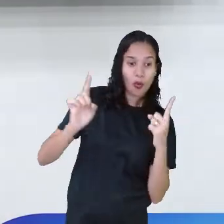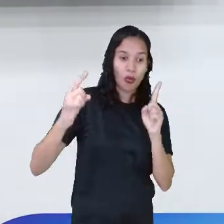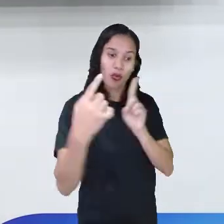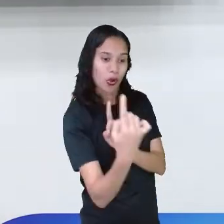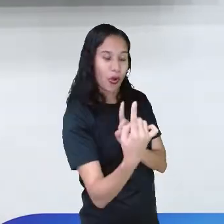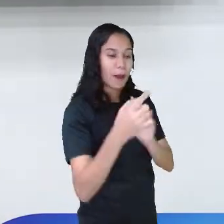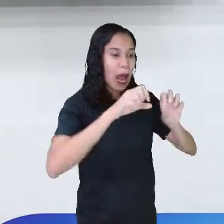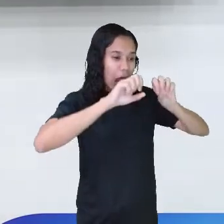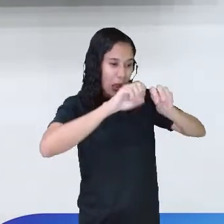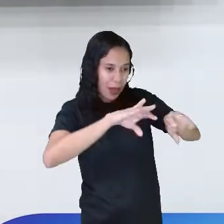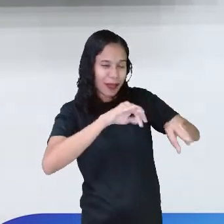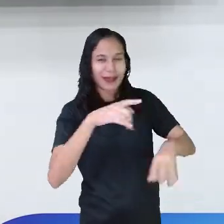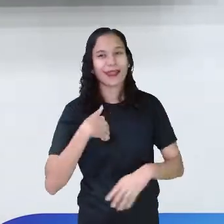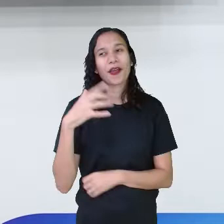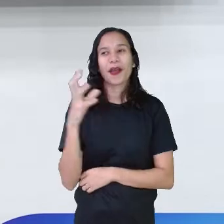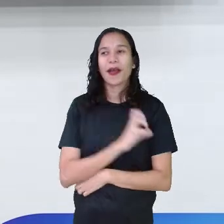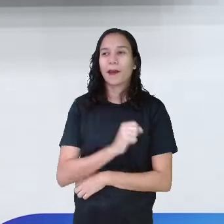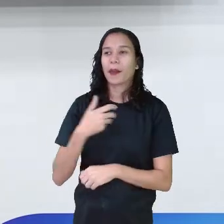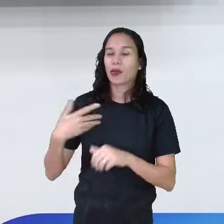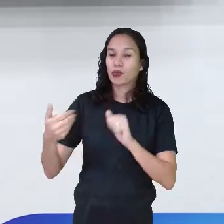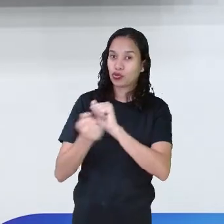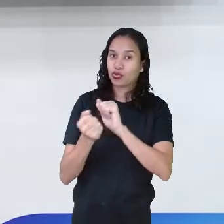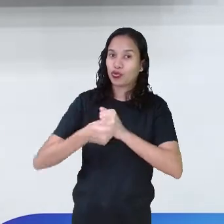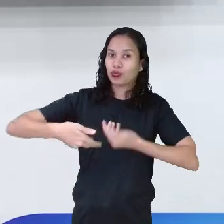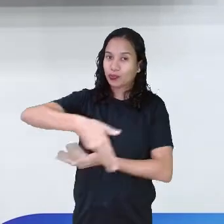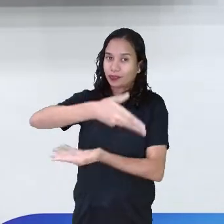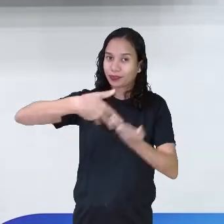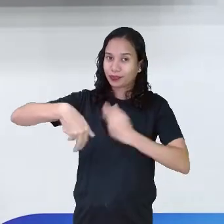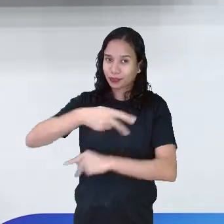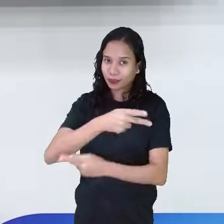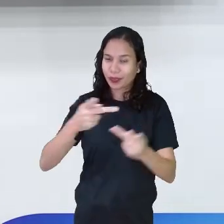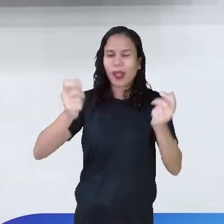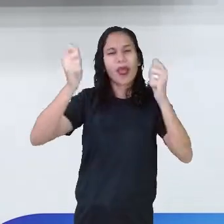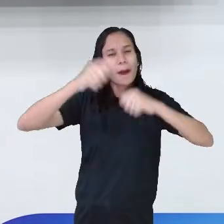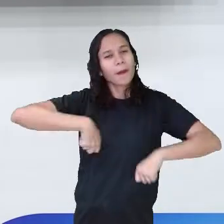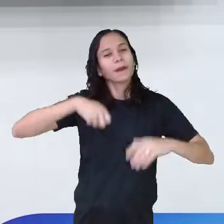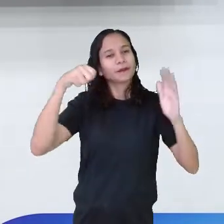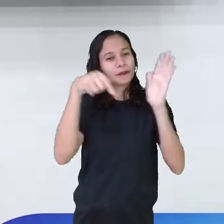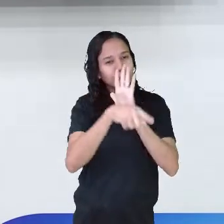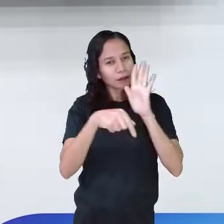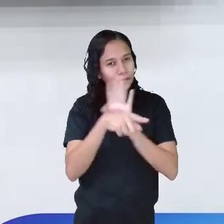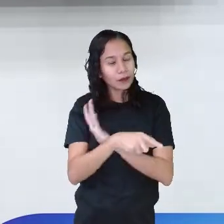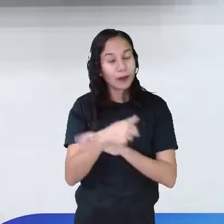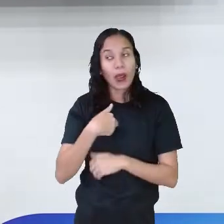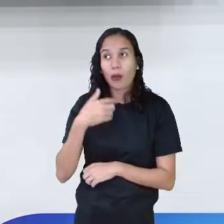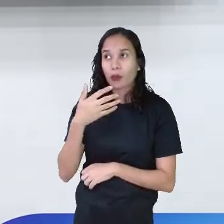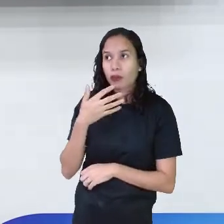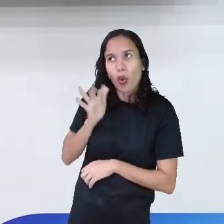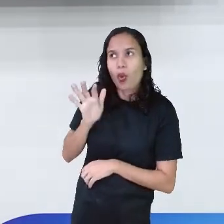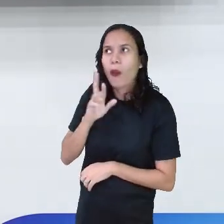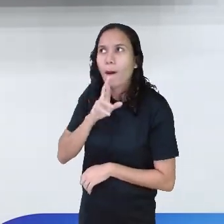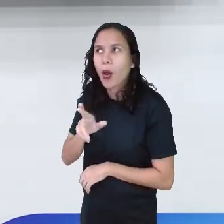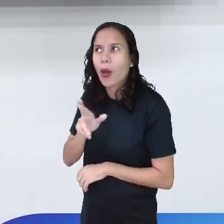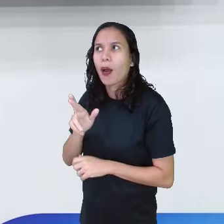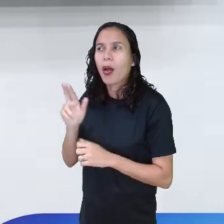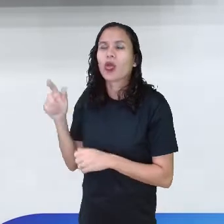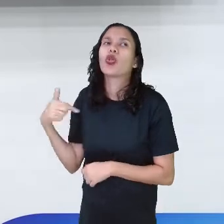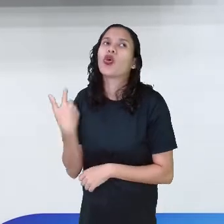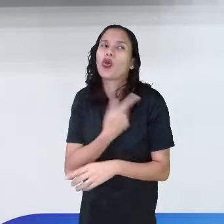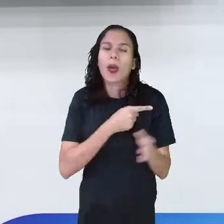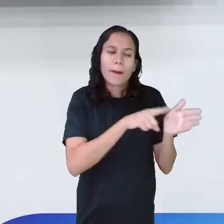lá. Adoramos estar ali interagindo com vocês, tá certo? Podem fazer perguntas, se eu não souber, e ela também não,